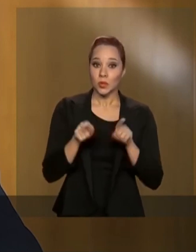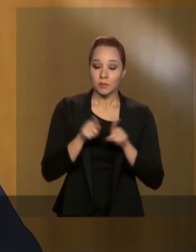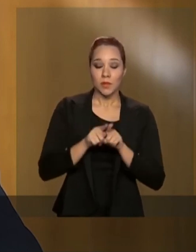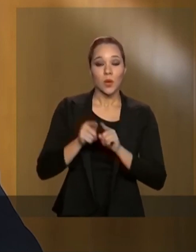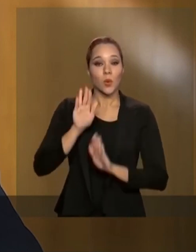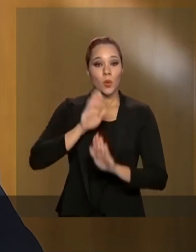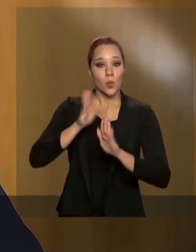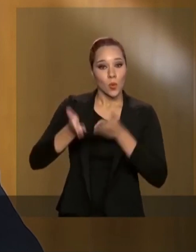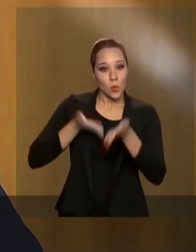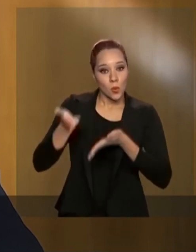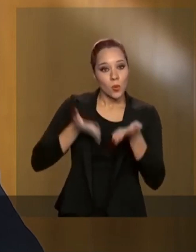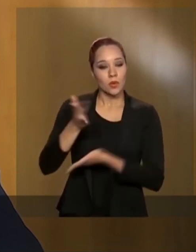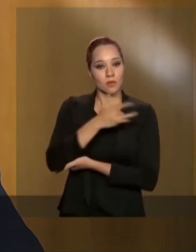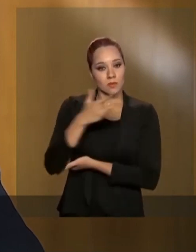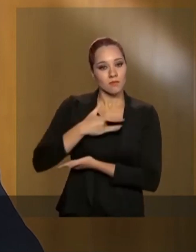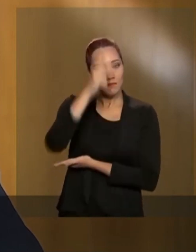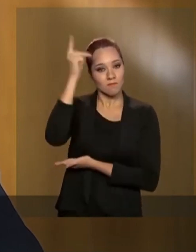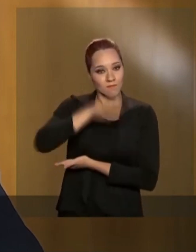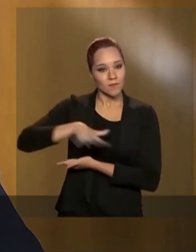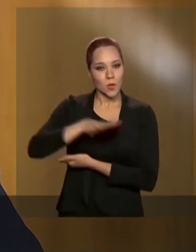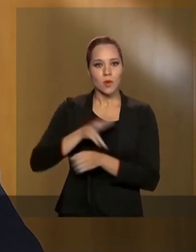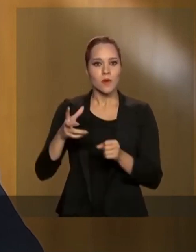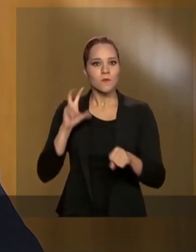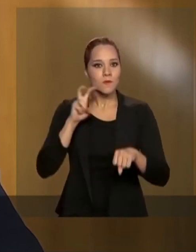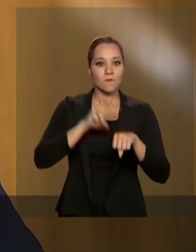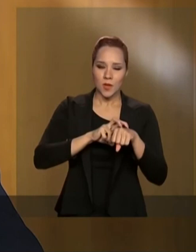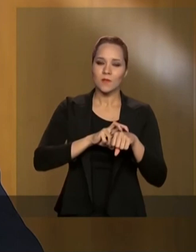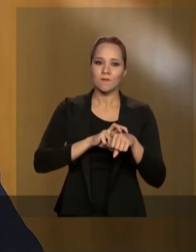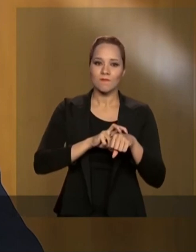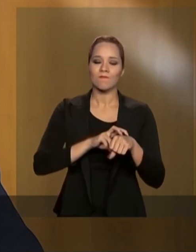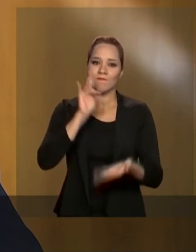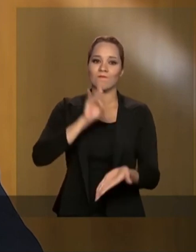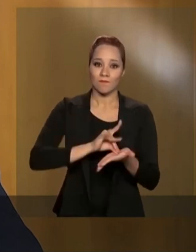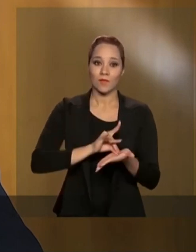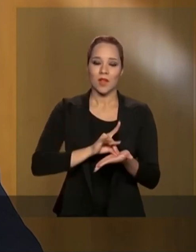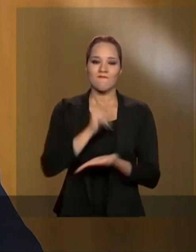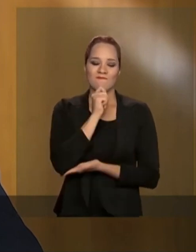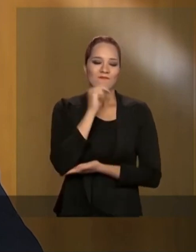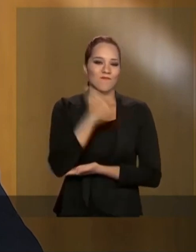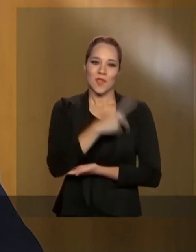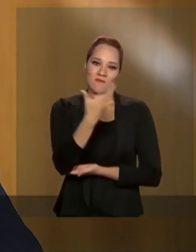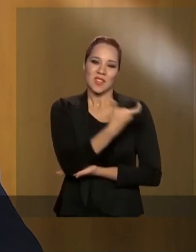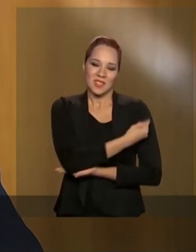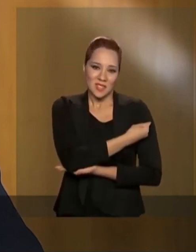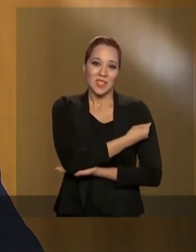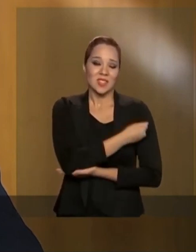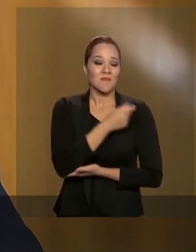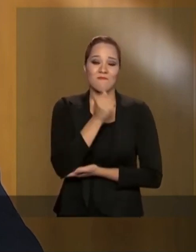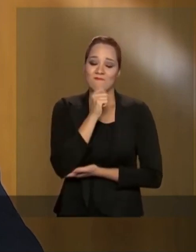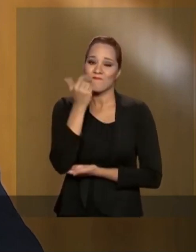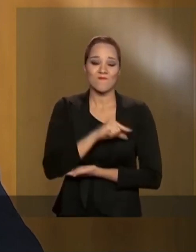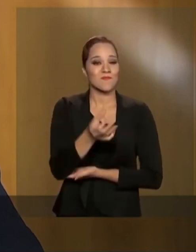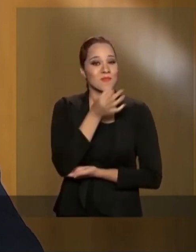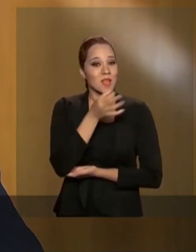cuidamos da saúde das pessoas. O vírus é uma realidade. Ainda não existe vacina contra ele ou